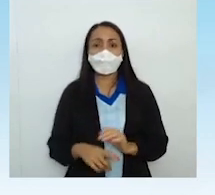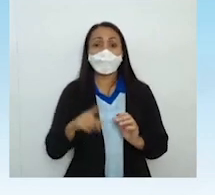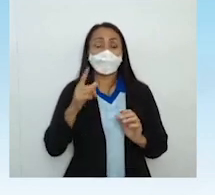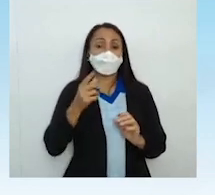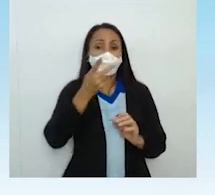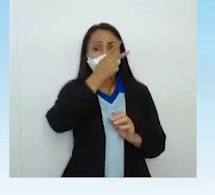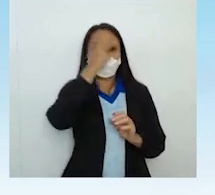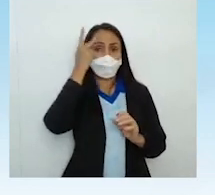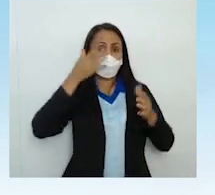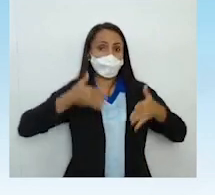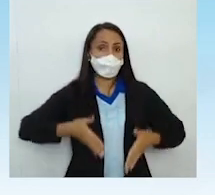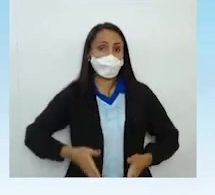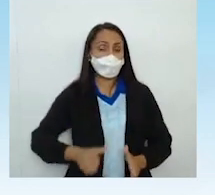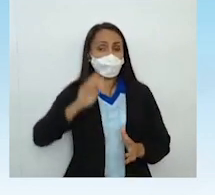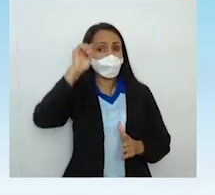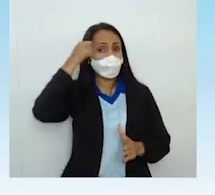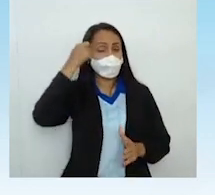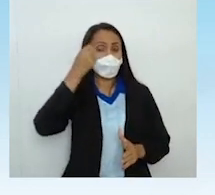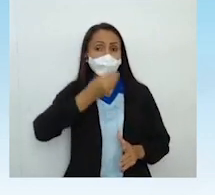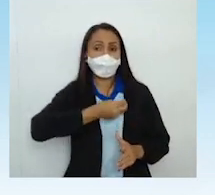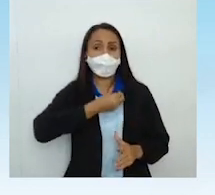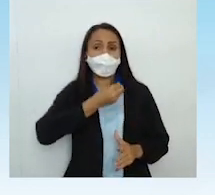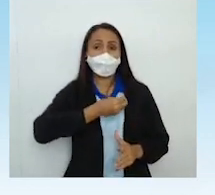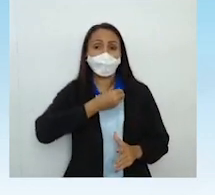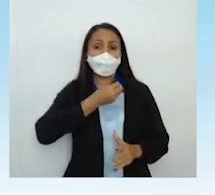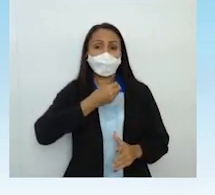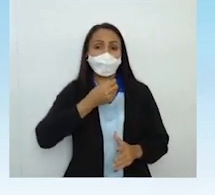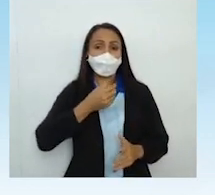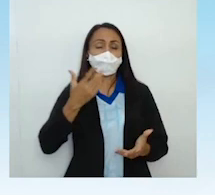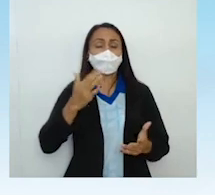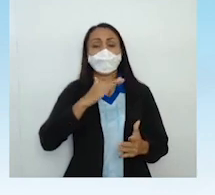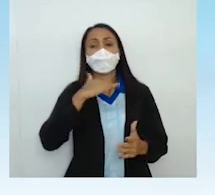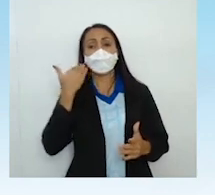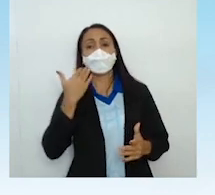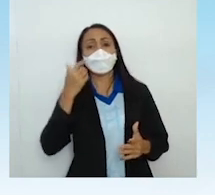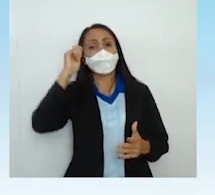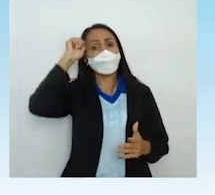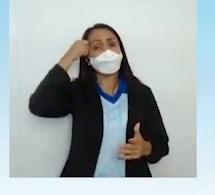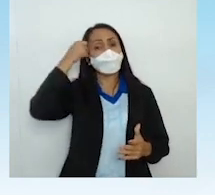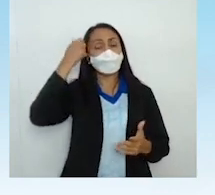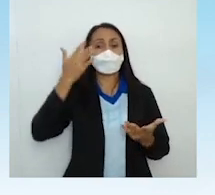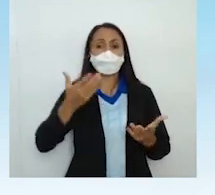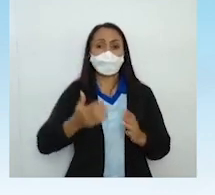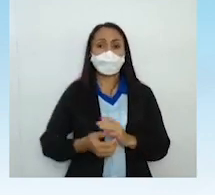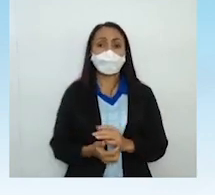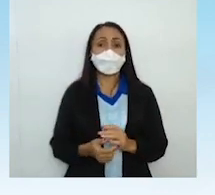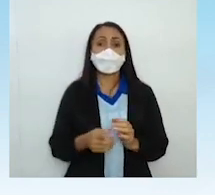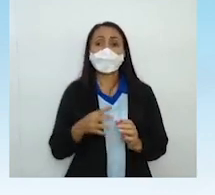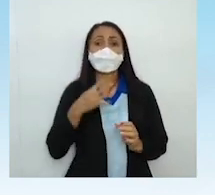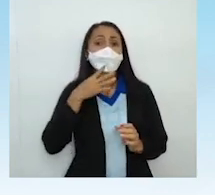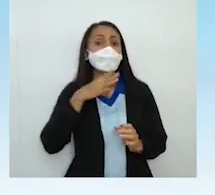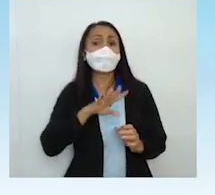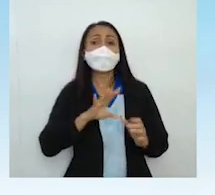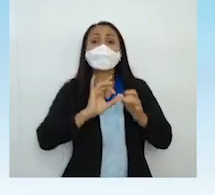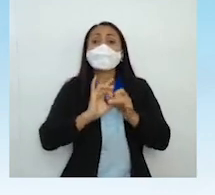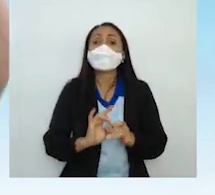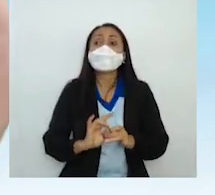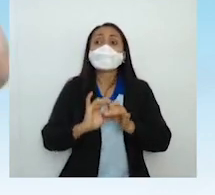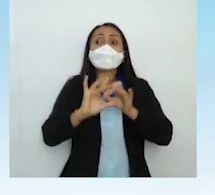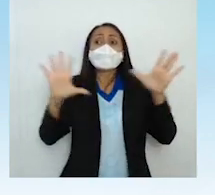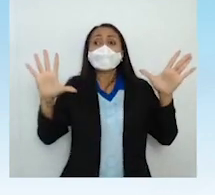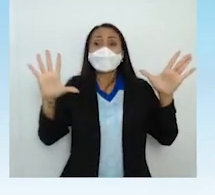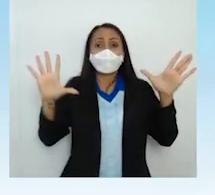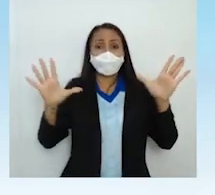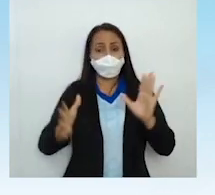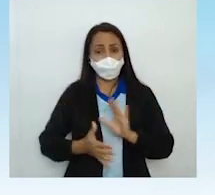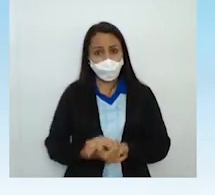nasceu escrava, viveu como escravo e morreu como escravo. Ela não conheceu a liberdade. Isso me deixou